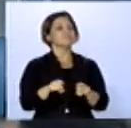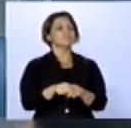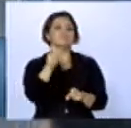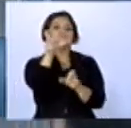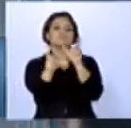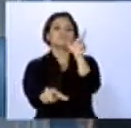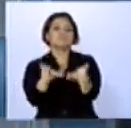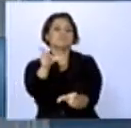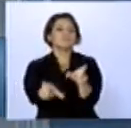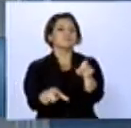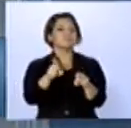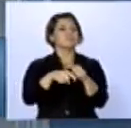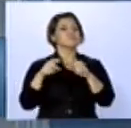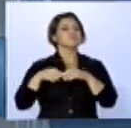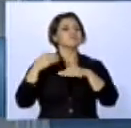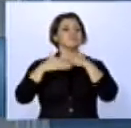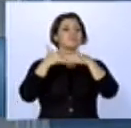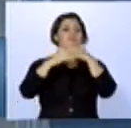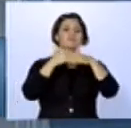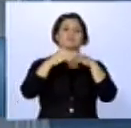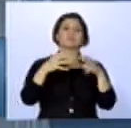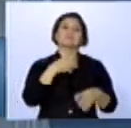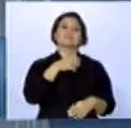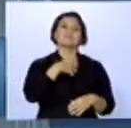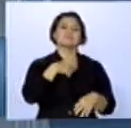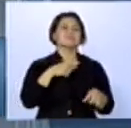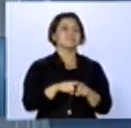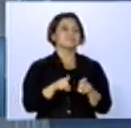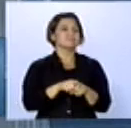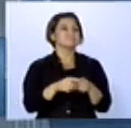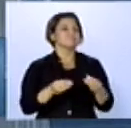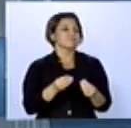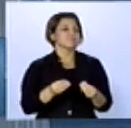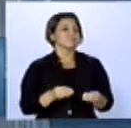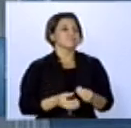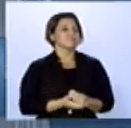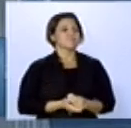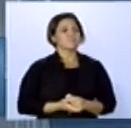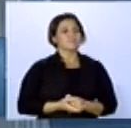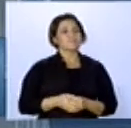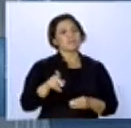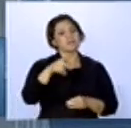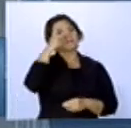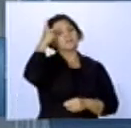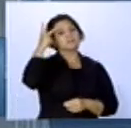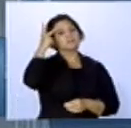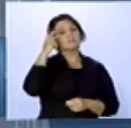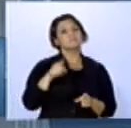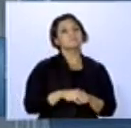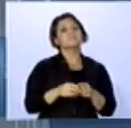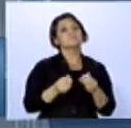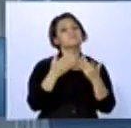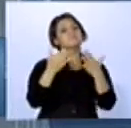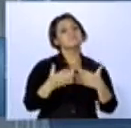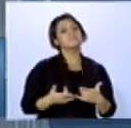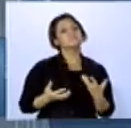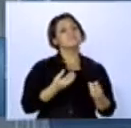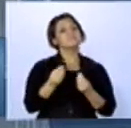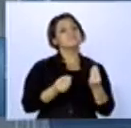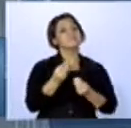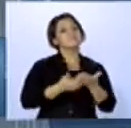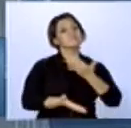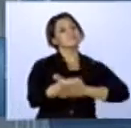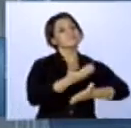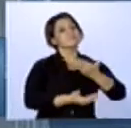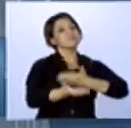se auto reconstruir um sistema alto poético pra chamar aqui os constitucionalistas do manianos para a questão da